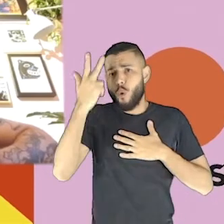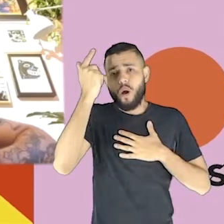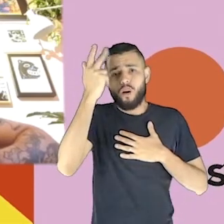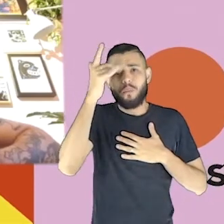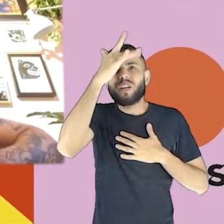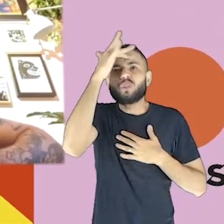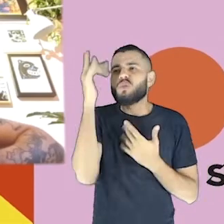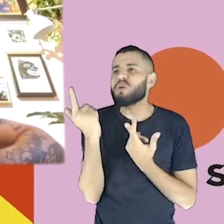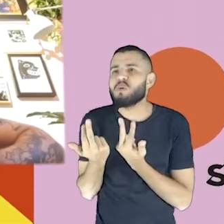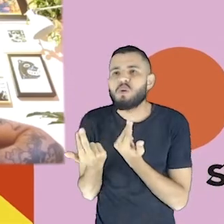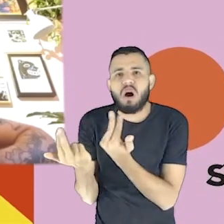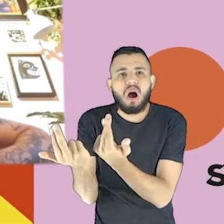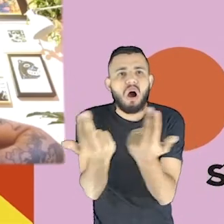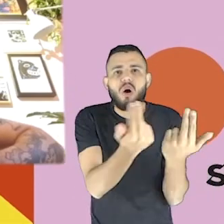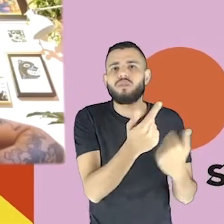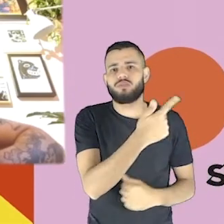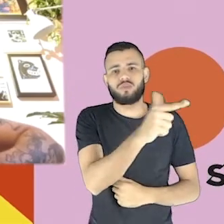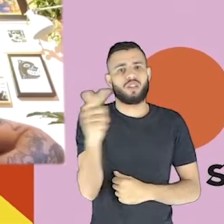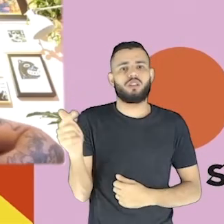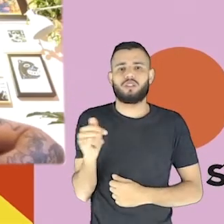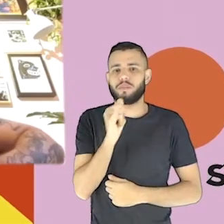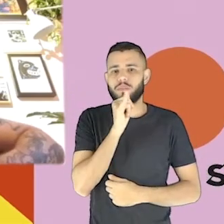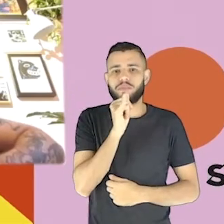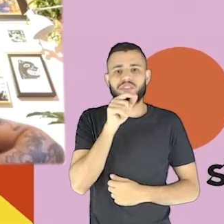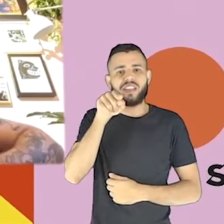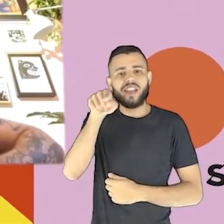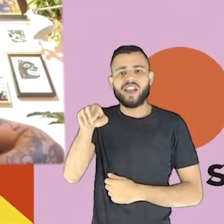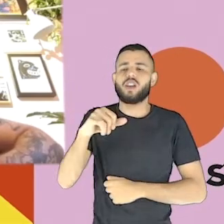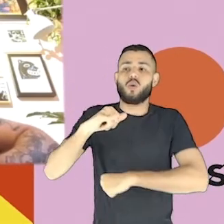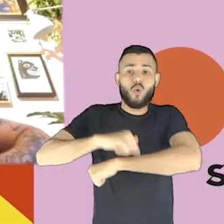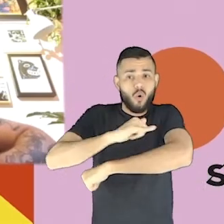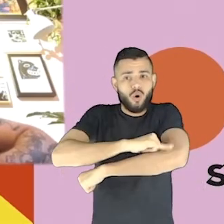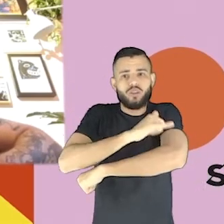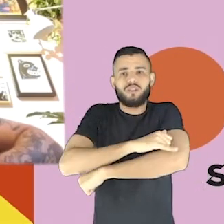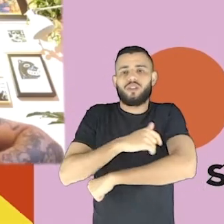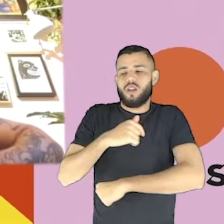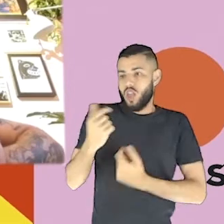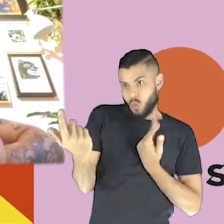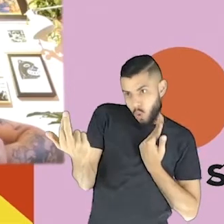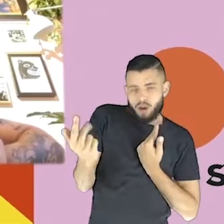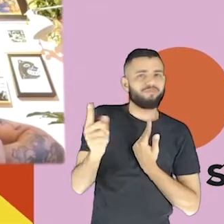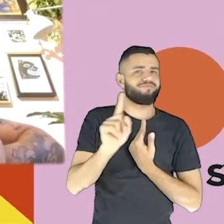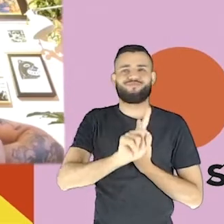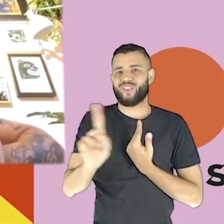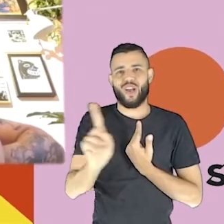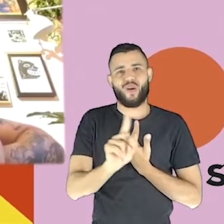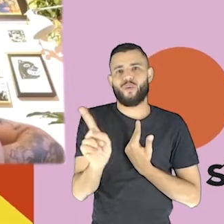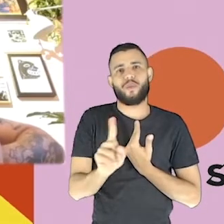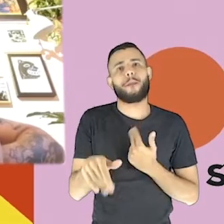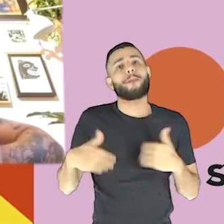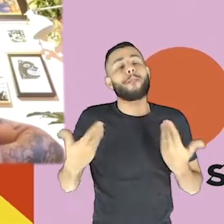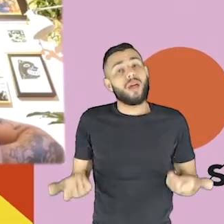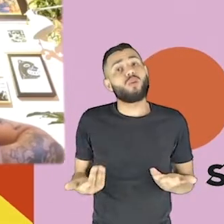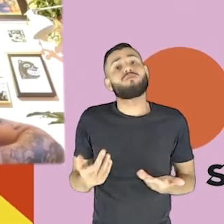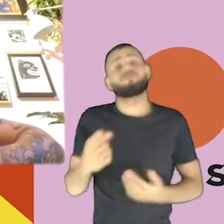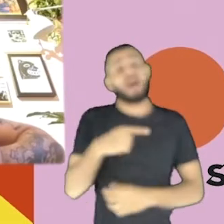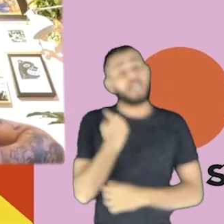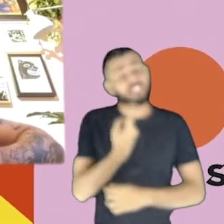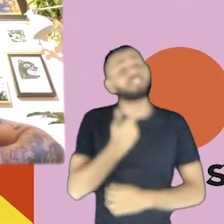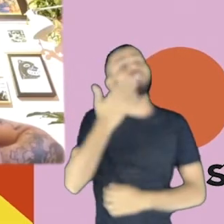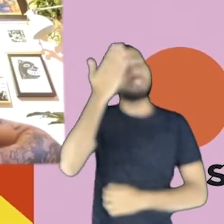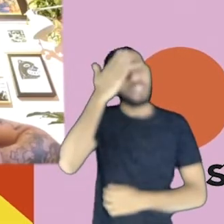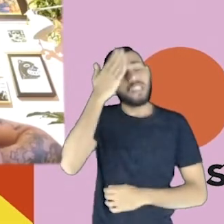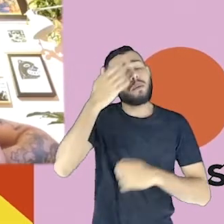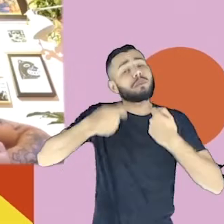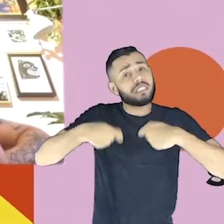não tem ninguém igual aqui, mesmo o Cristiano sendo uma pessoa gorda, ele não tem o mesmo corpo que eu. Então é isso, a gente tem que